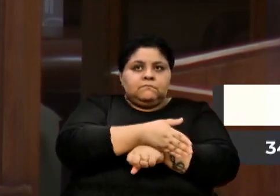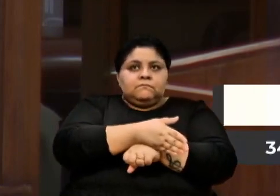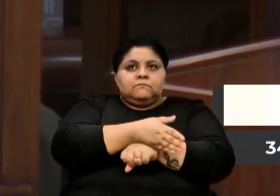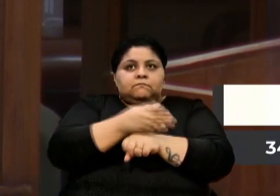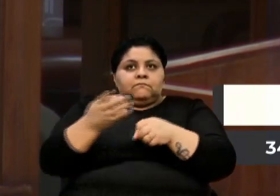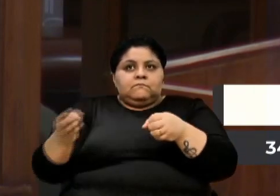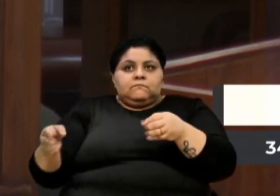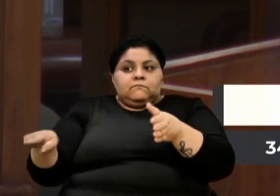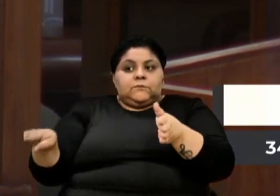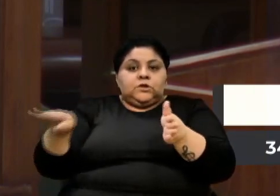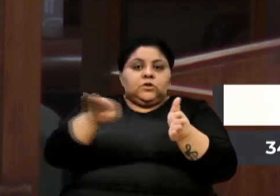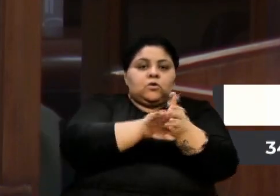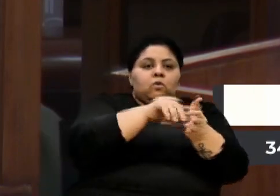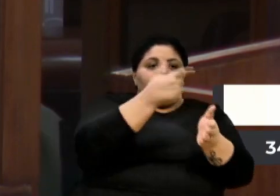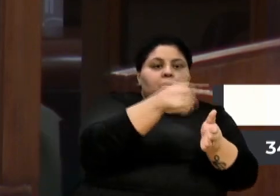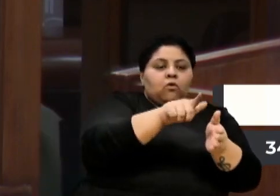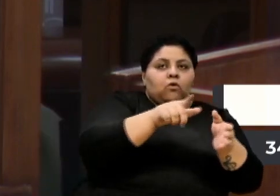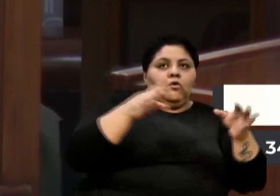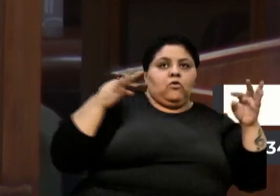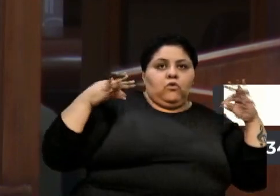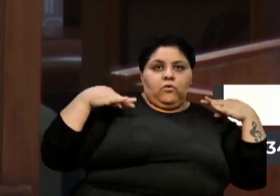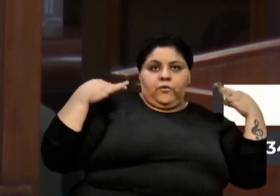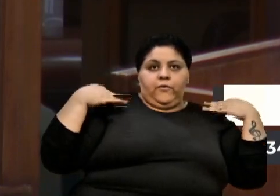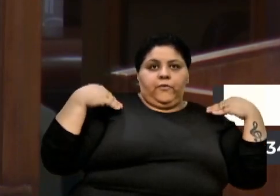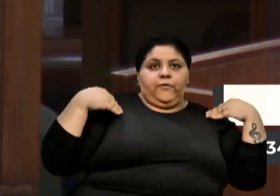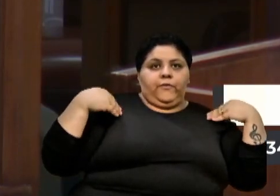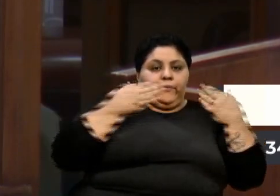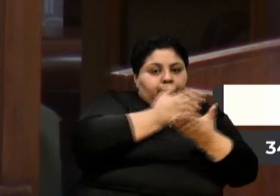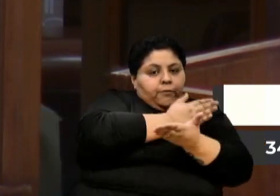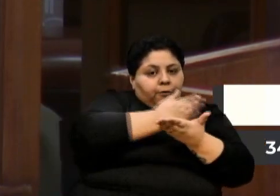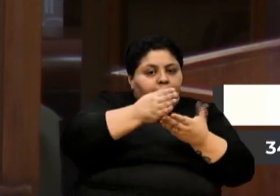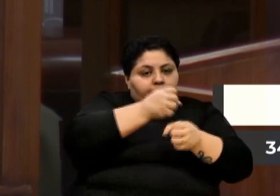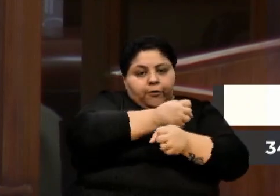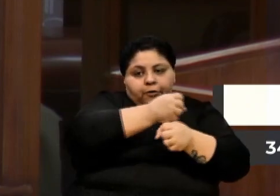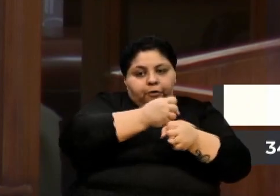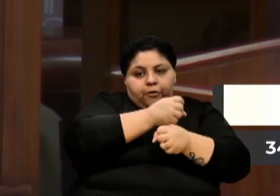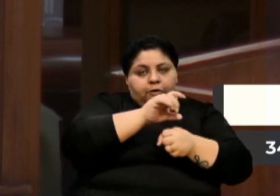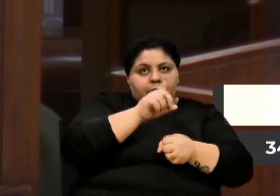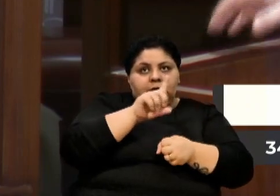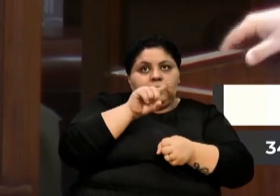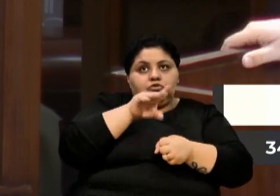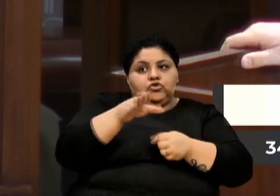outros turistas durante o ano e não só durante a Festa da Uva. Então,